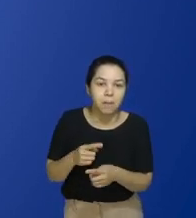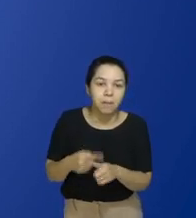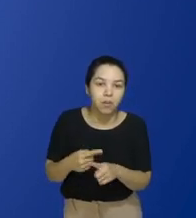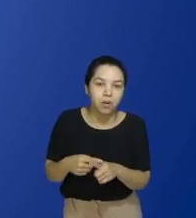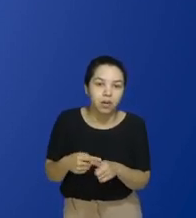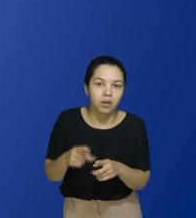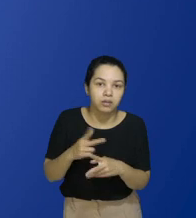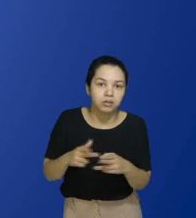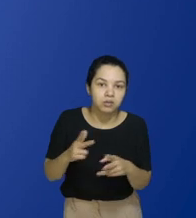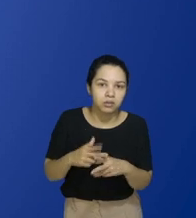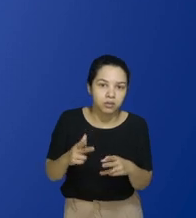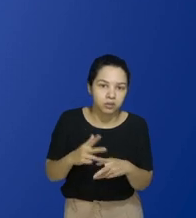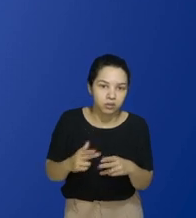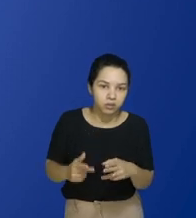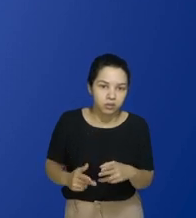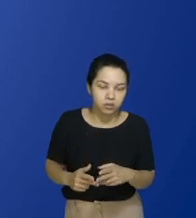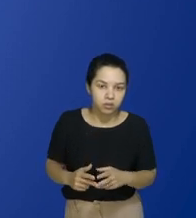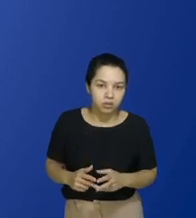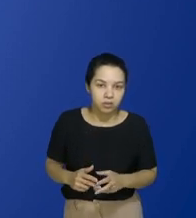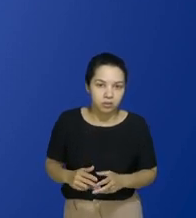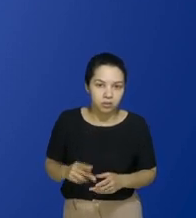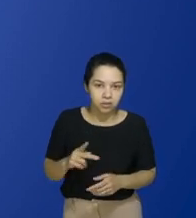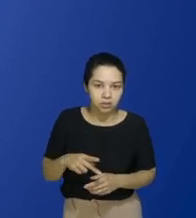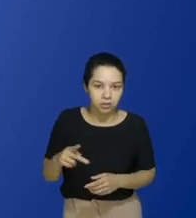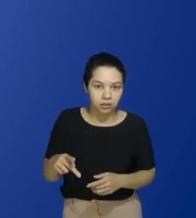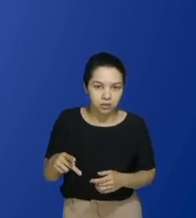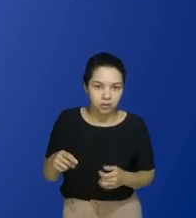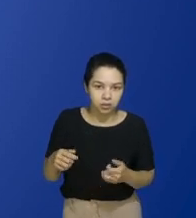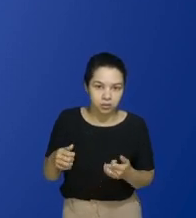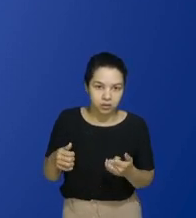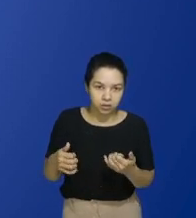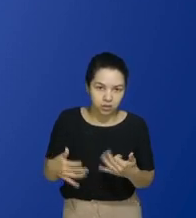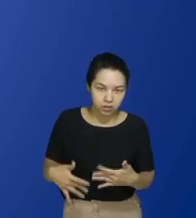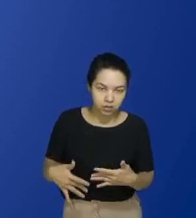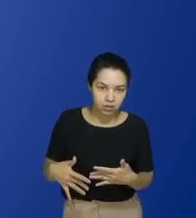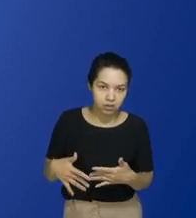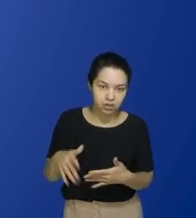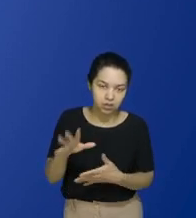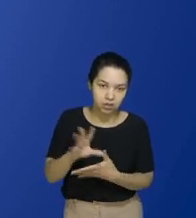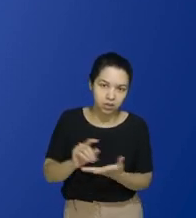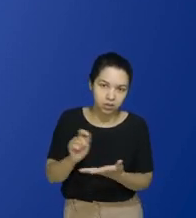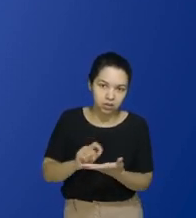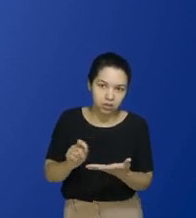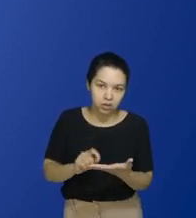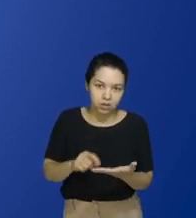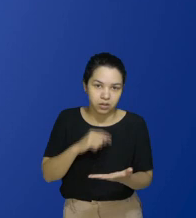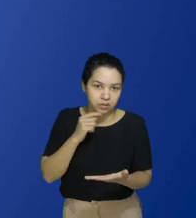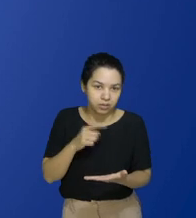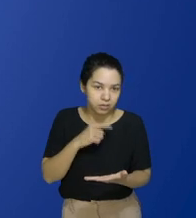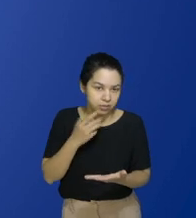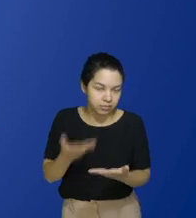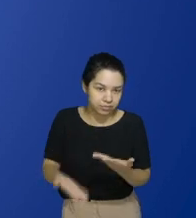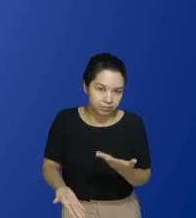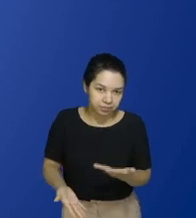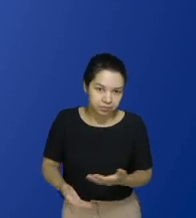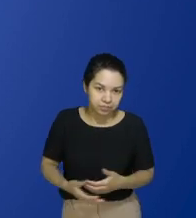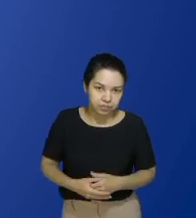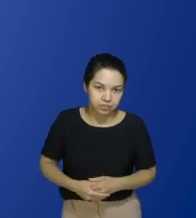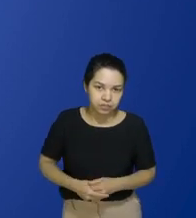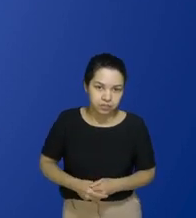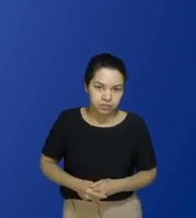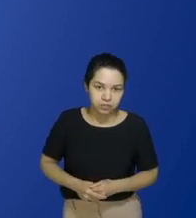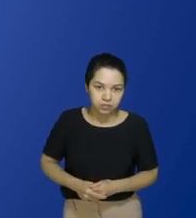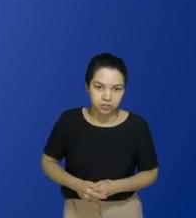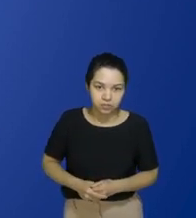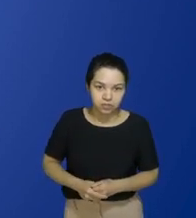se distraindo, a professora vai passando, quando ele vê o quadro cheio, não consegue copiar mais. Né? Ele... Parece não